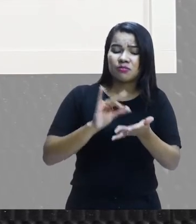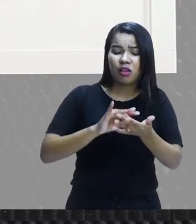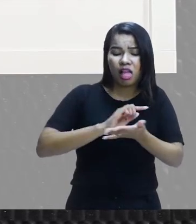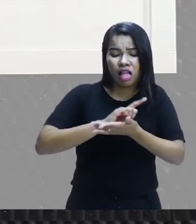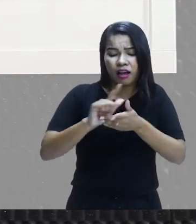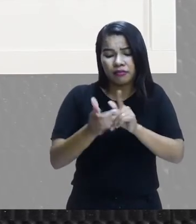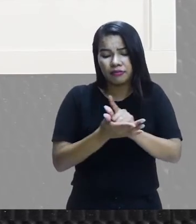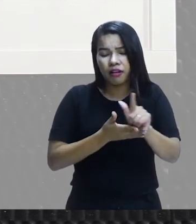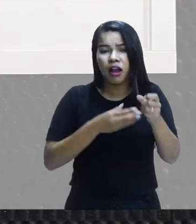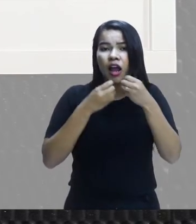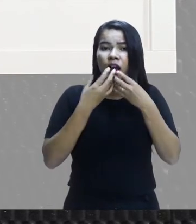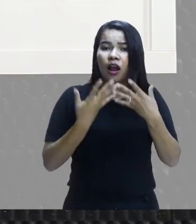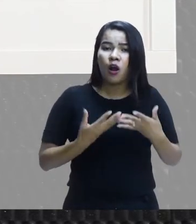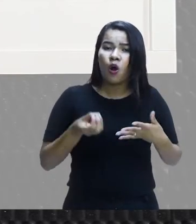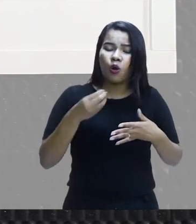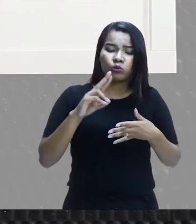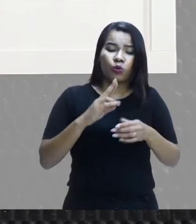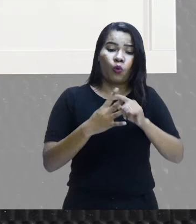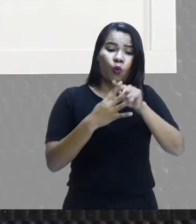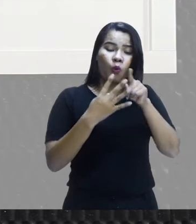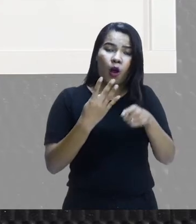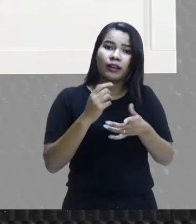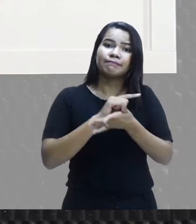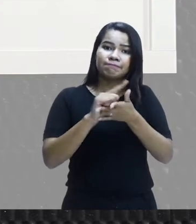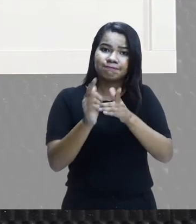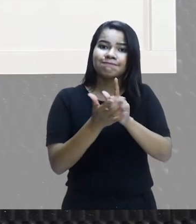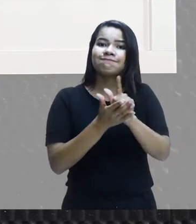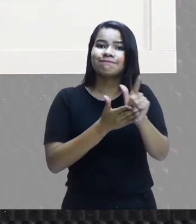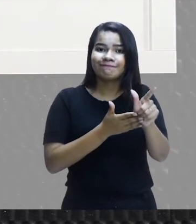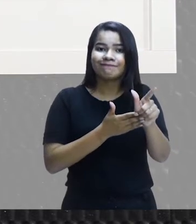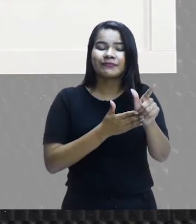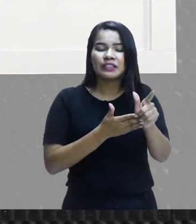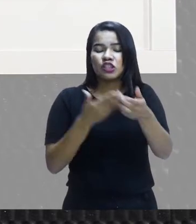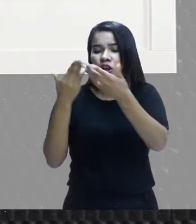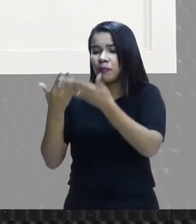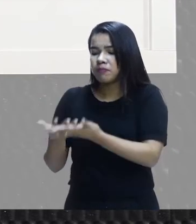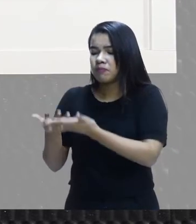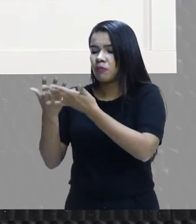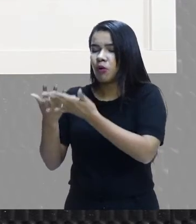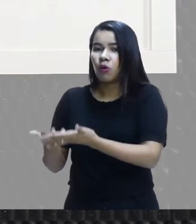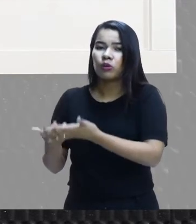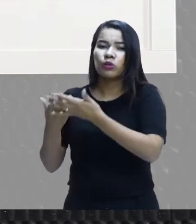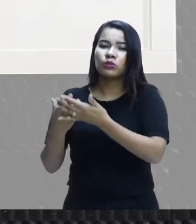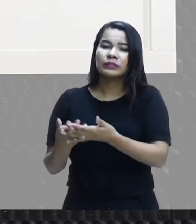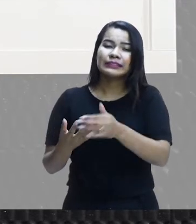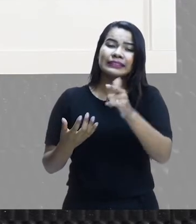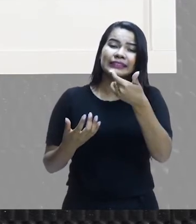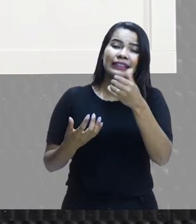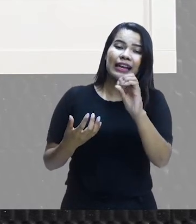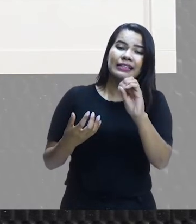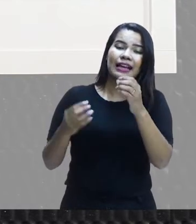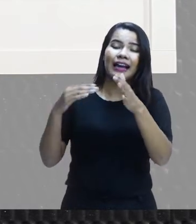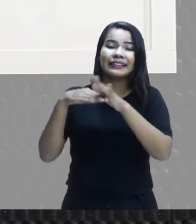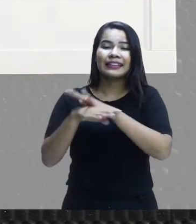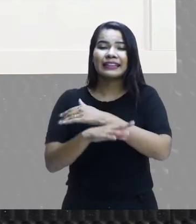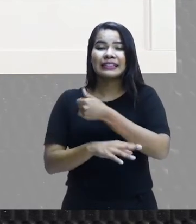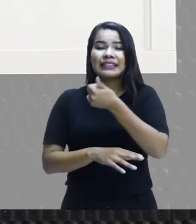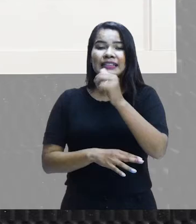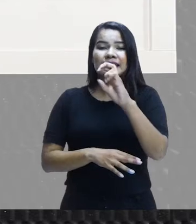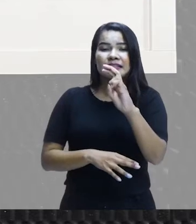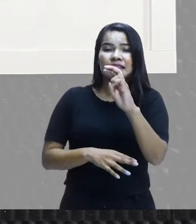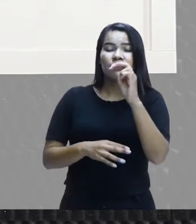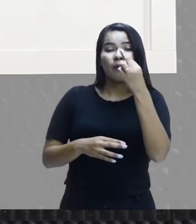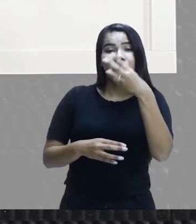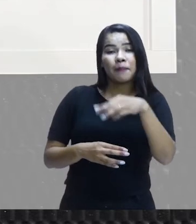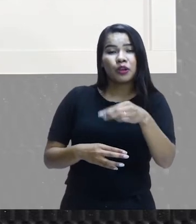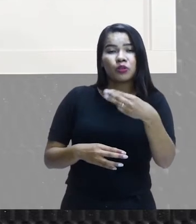Ou então, dar ali umas 4 lavagens, ou então deixar de molho o alface durante 10 a 15 minutos. Para quê, professor? Para, obviamente, tá, ok? Quando eu falo